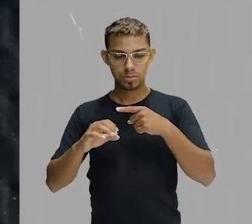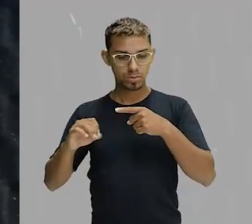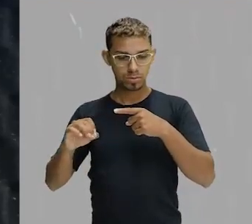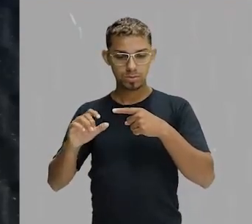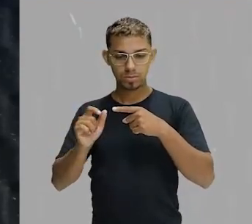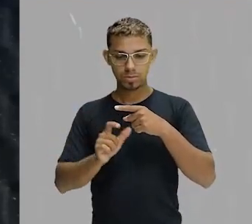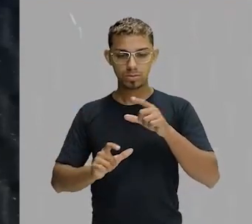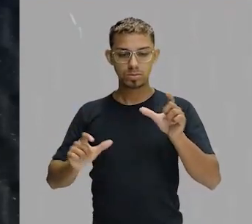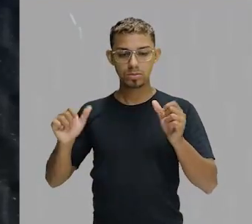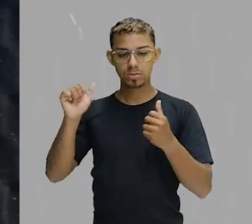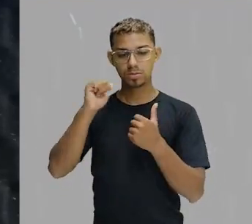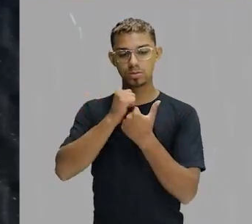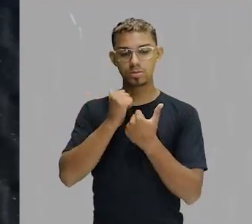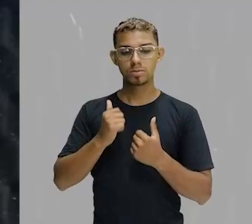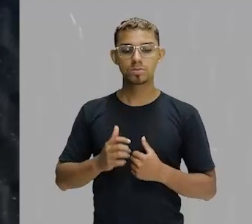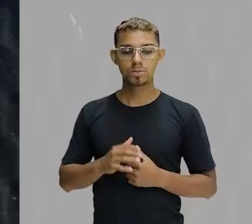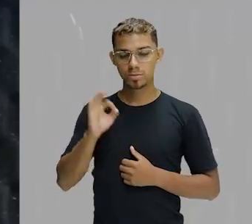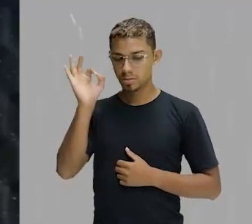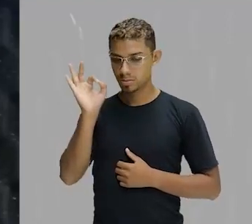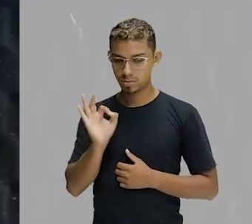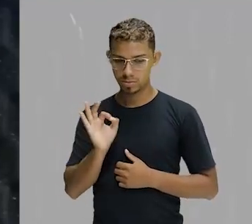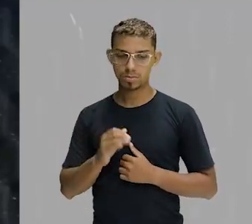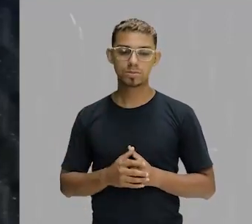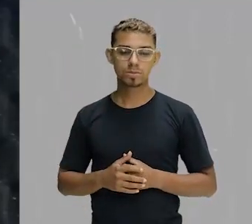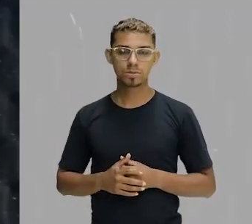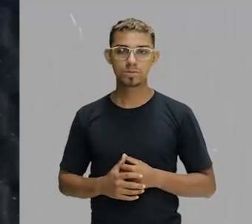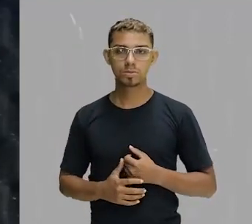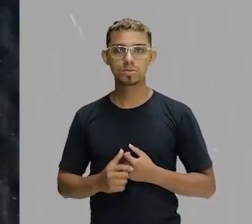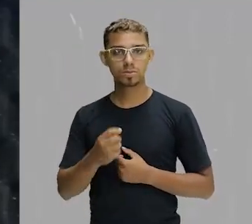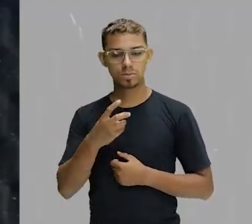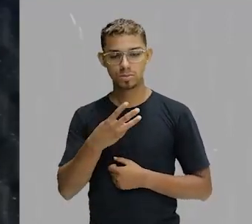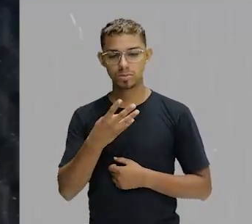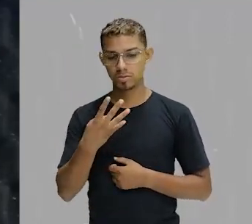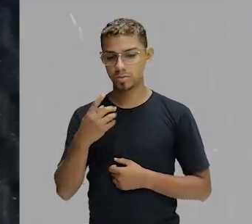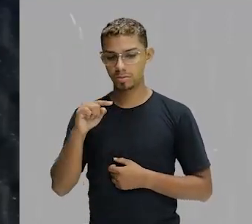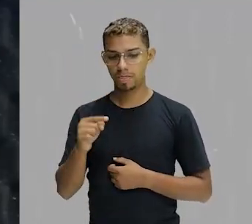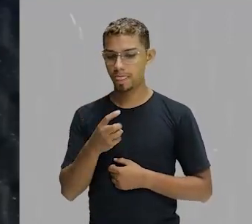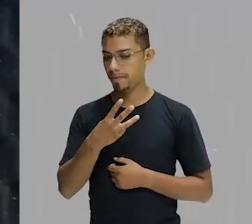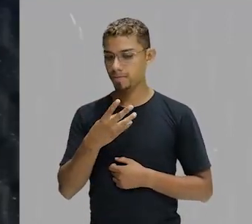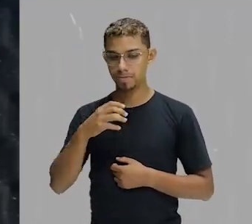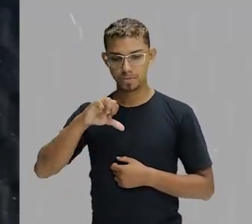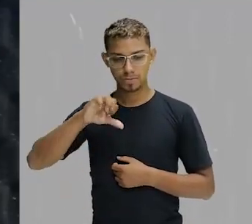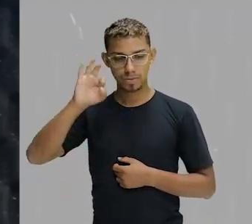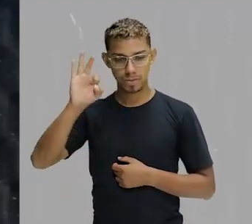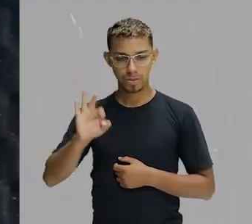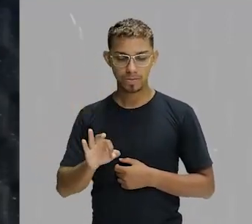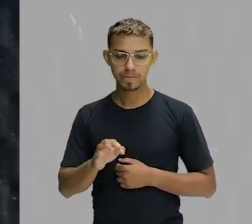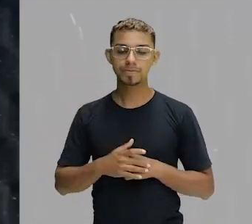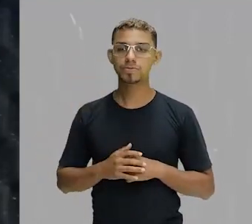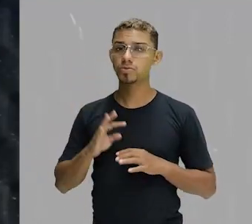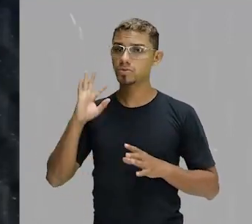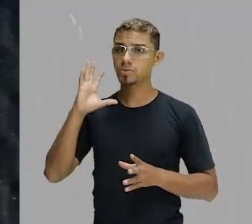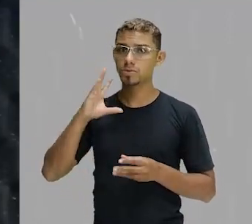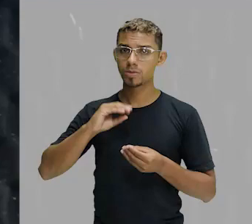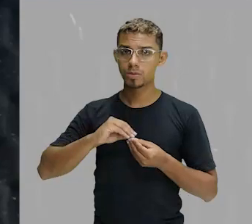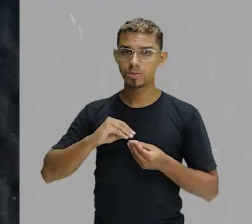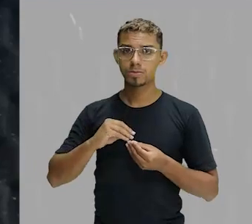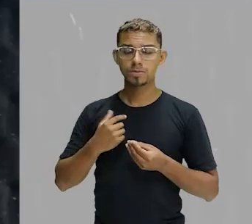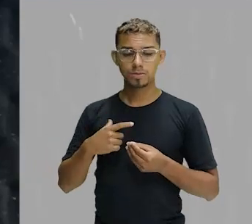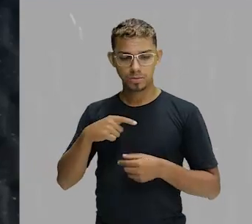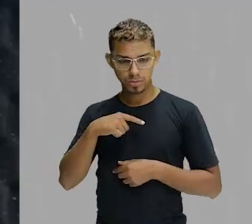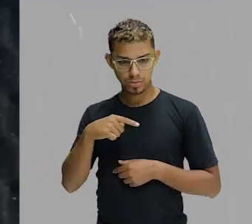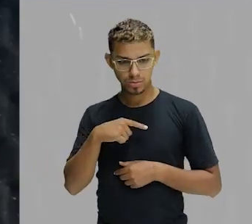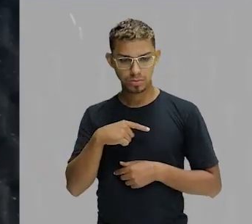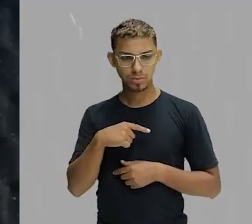100 é substituído pelo símbolo de porcentagem. Tá bom, gente? Então, todas as vezes que um problema